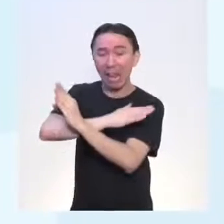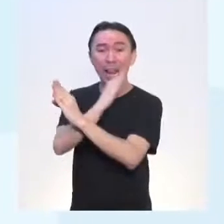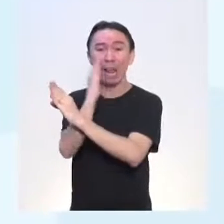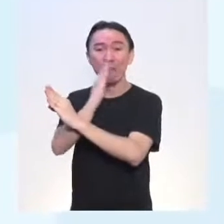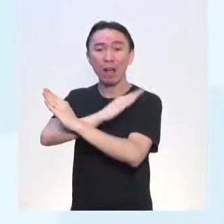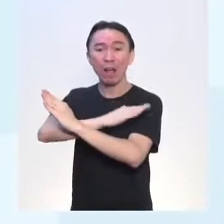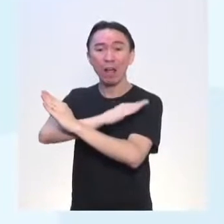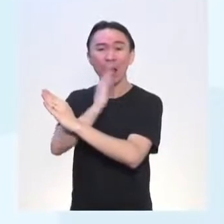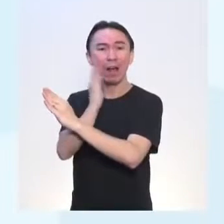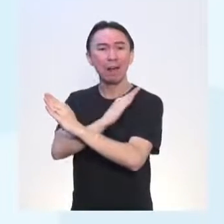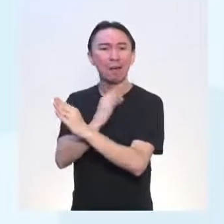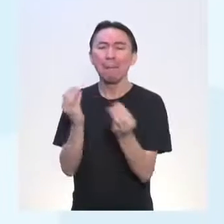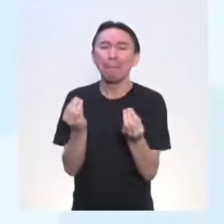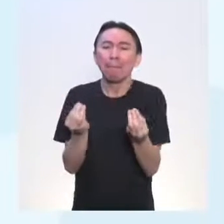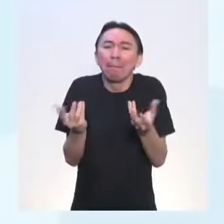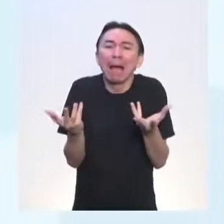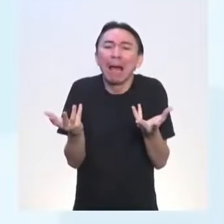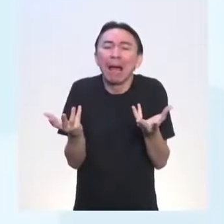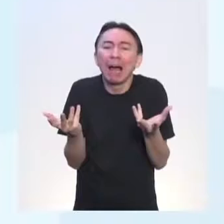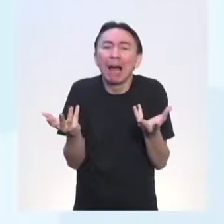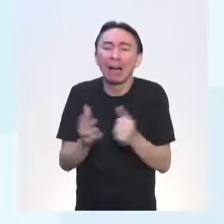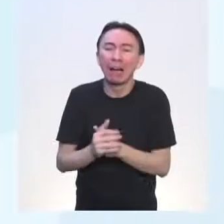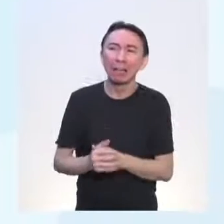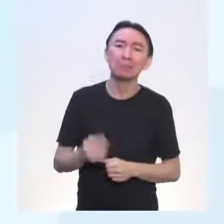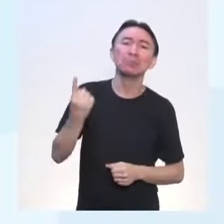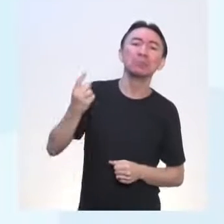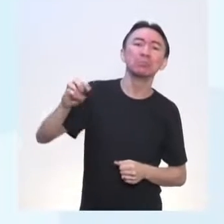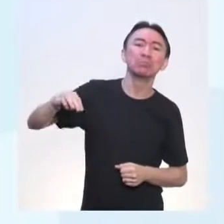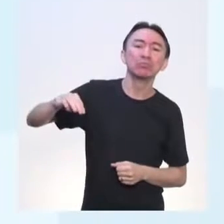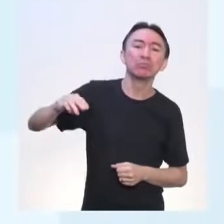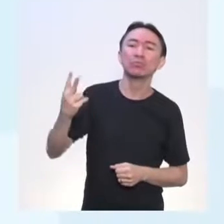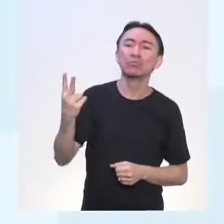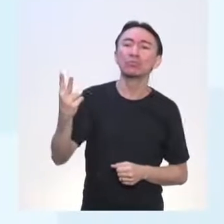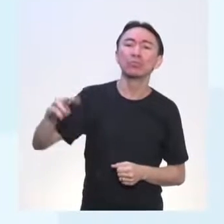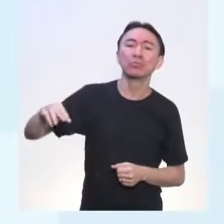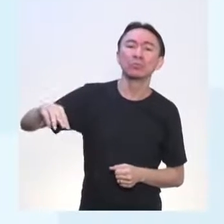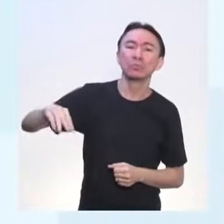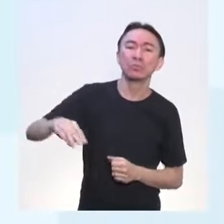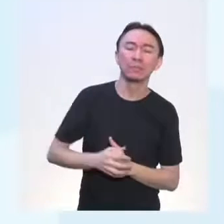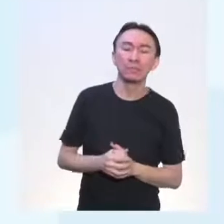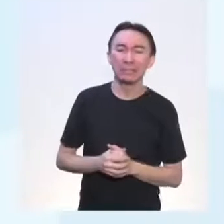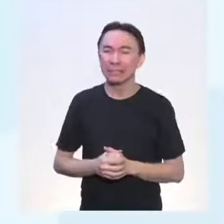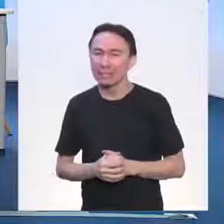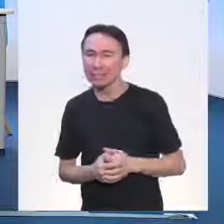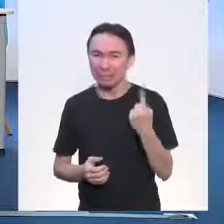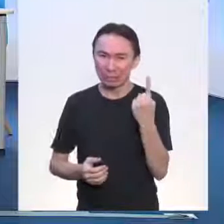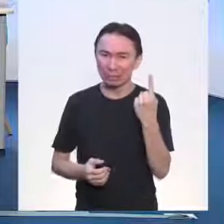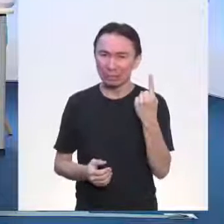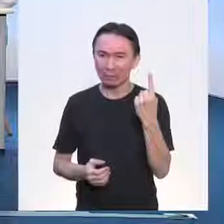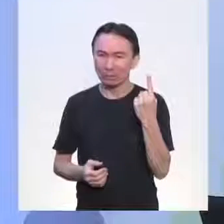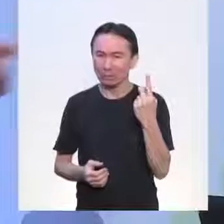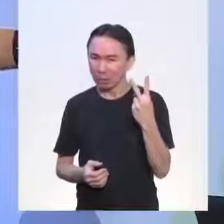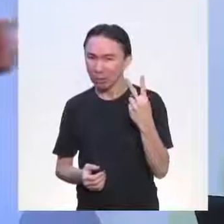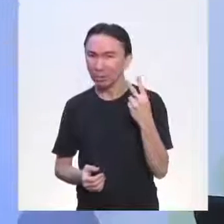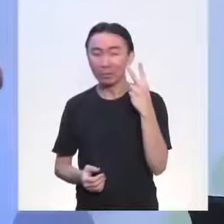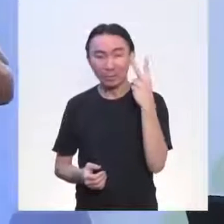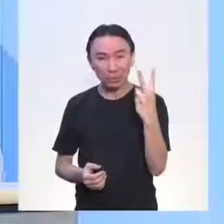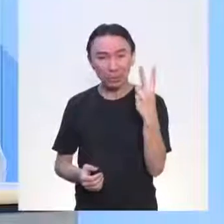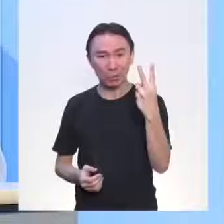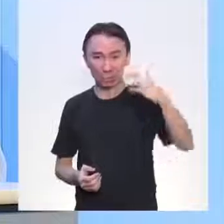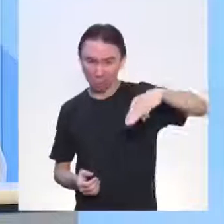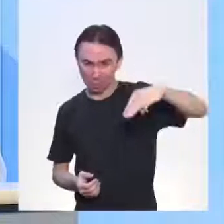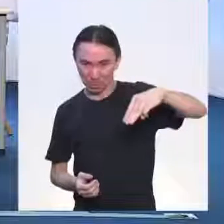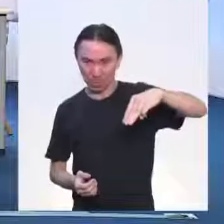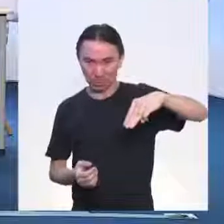alavanca? Boa 1 minuto, pergunta. Joel, 2. O que serve? Você que manda. Você que manda, chefe. Eu que mando ou você que manda? Você que então, manda. 2. Eu e ele,